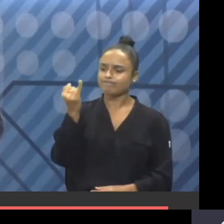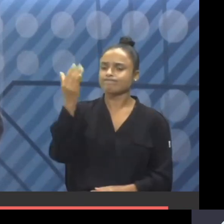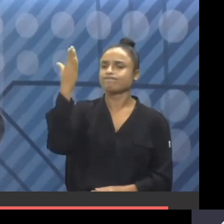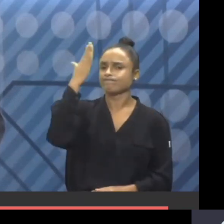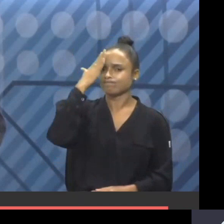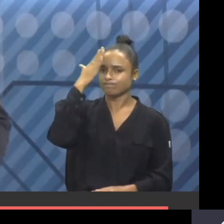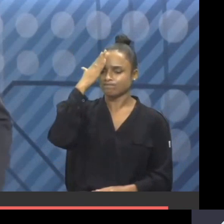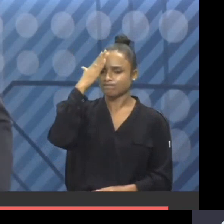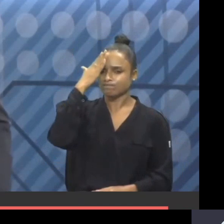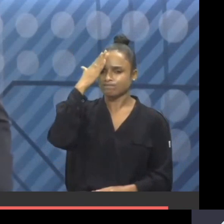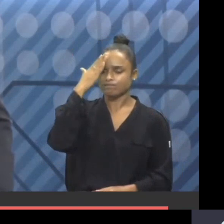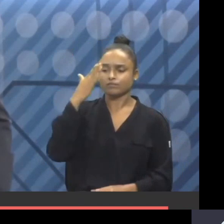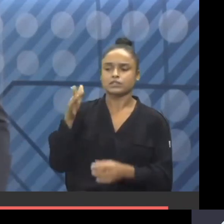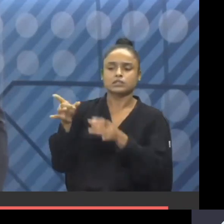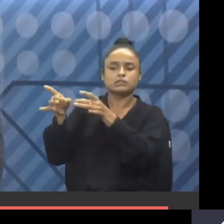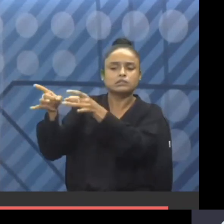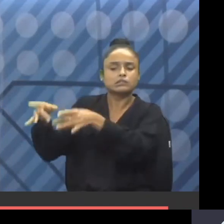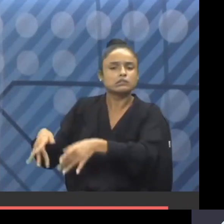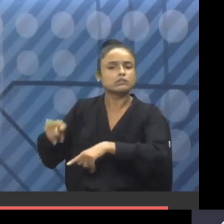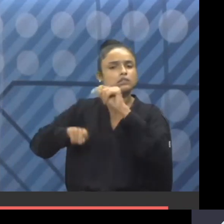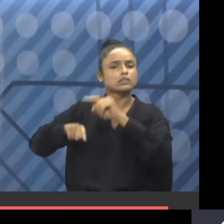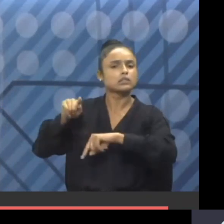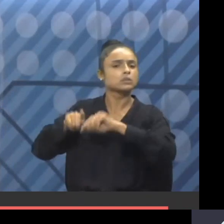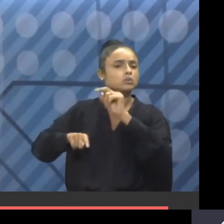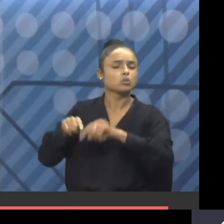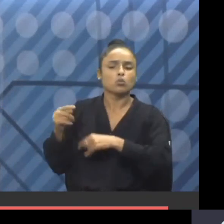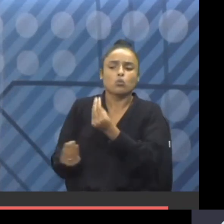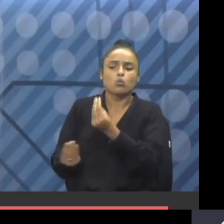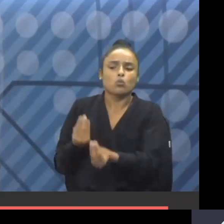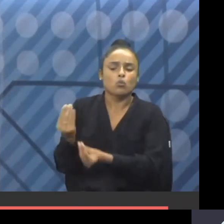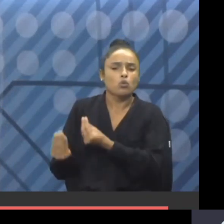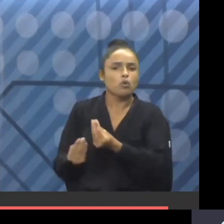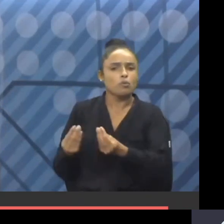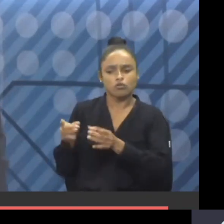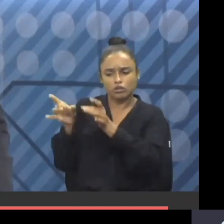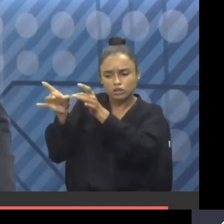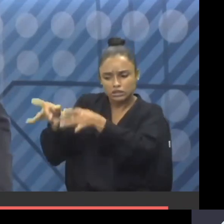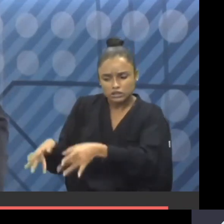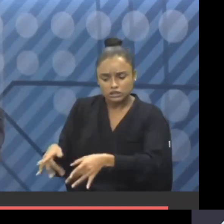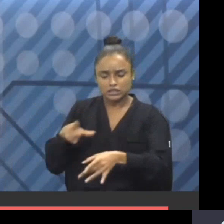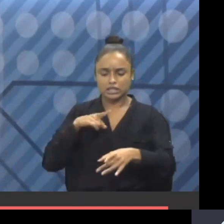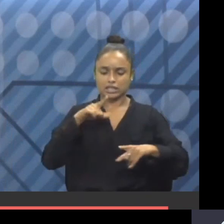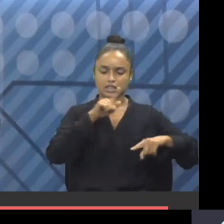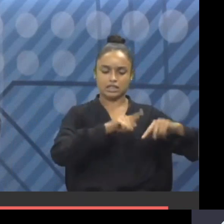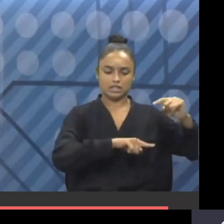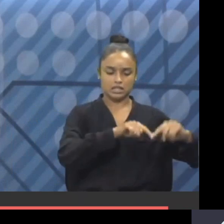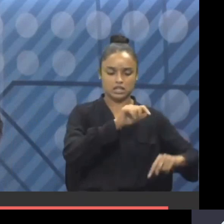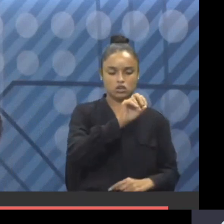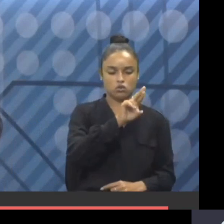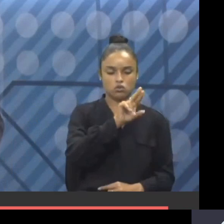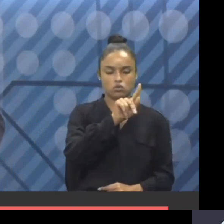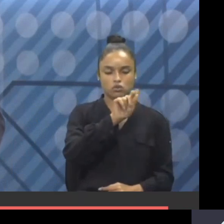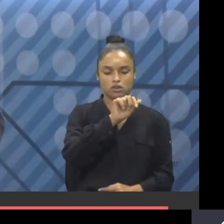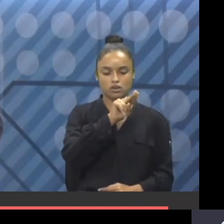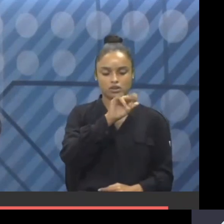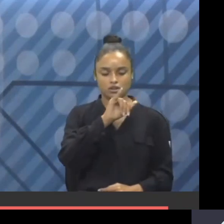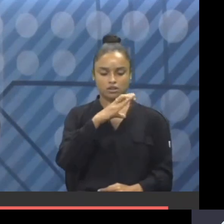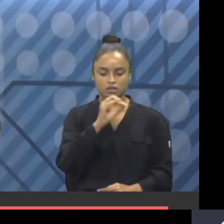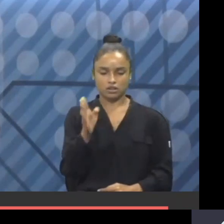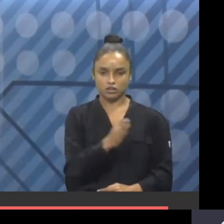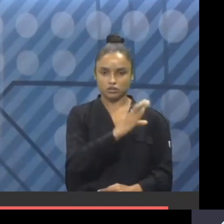está relacionado com o descarte dos materiais. Então, nós temos compostos orgânicos, 2 compostos orgânicos